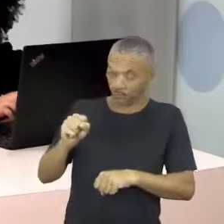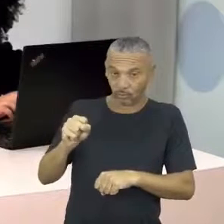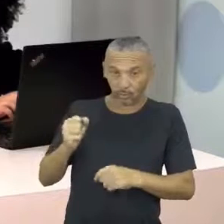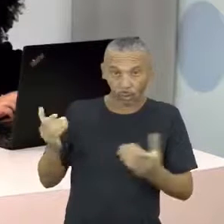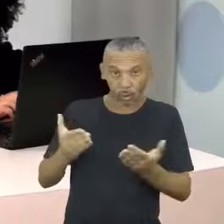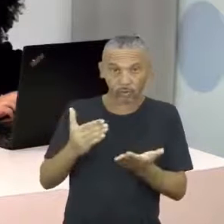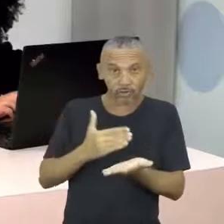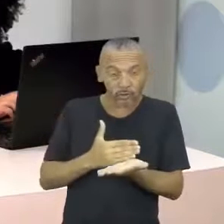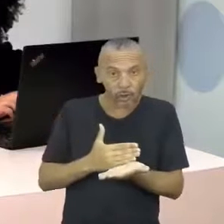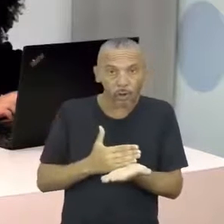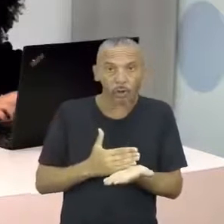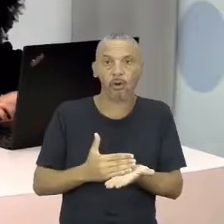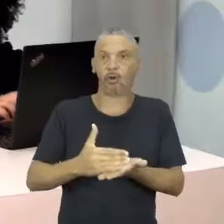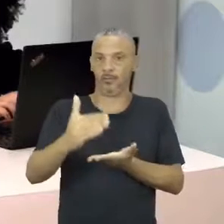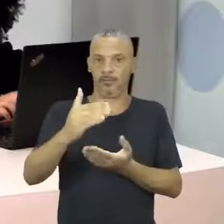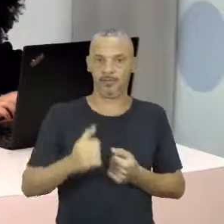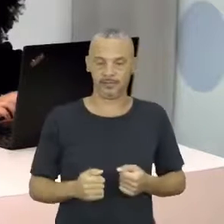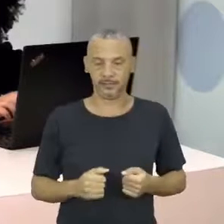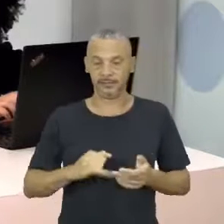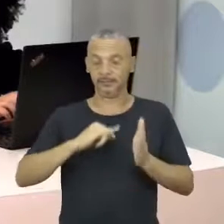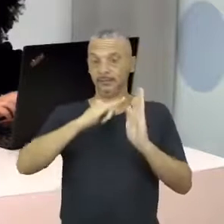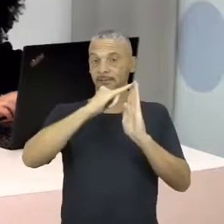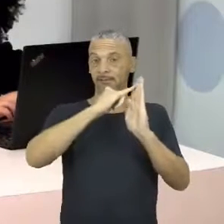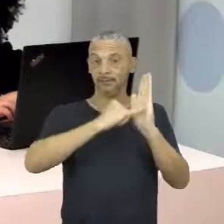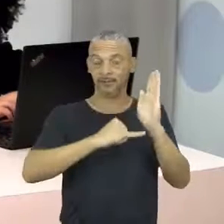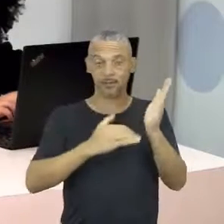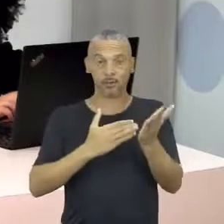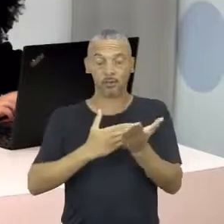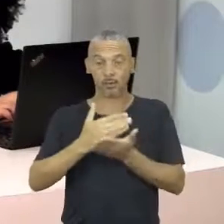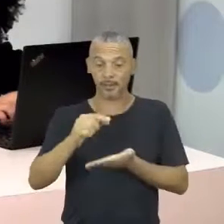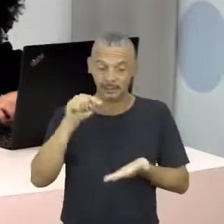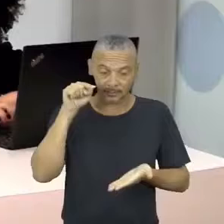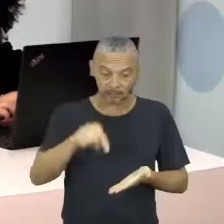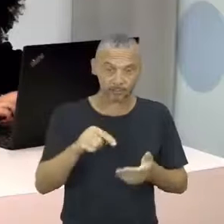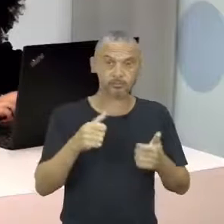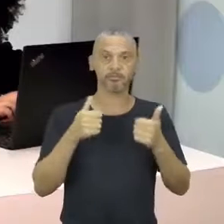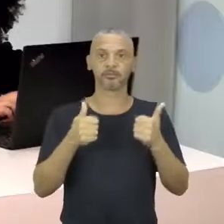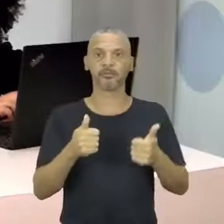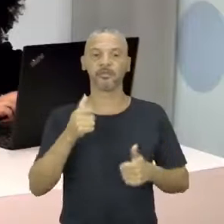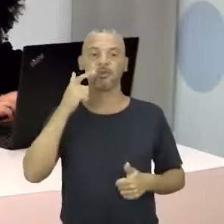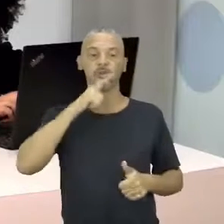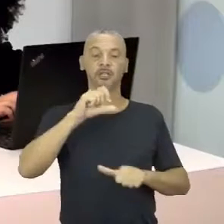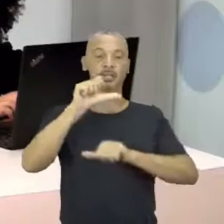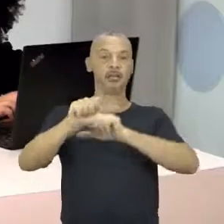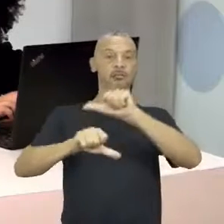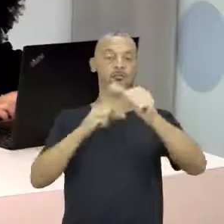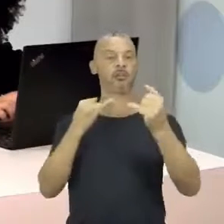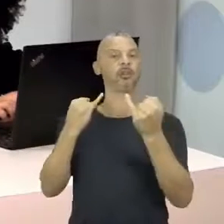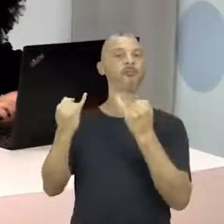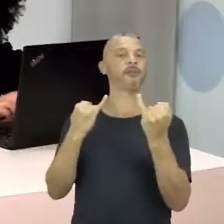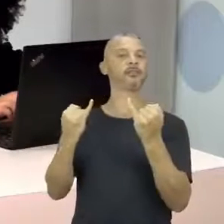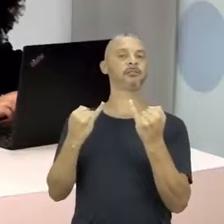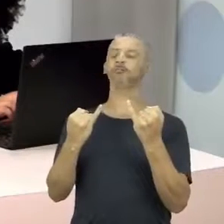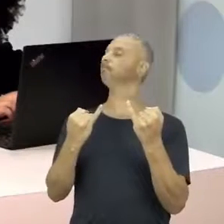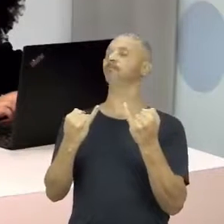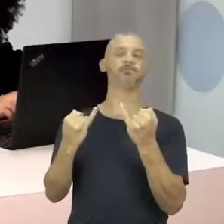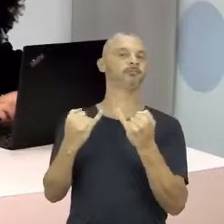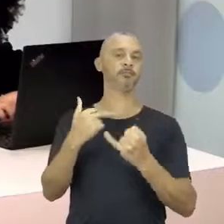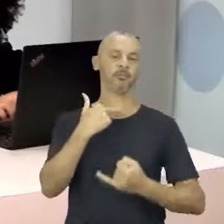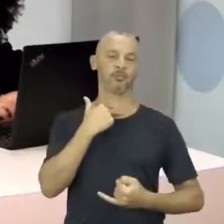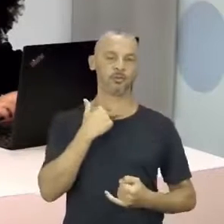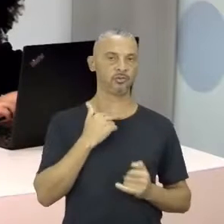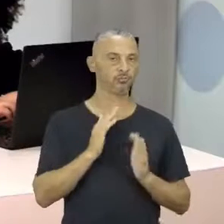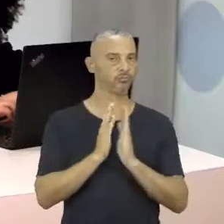A sede, a partir do momento que você realizar a inscrição e confirmar, você não vai conseguir mudar as informações que foram inseridas lá, tá? Então, o que eu